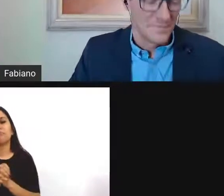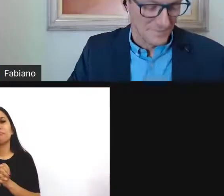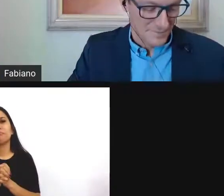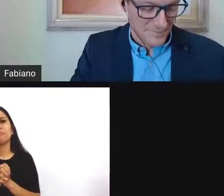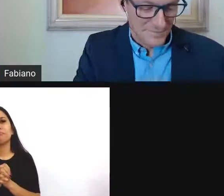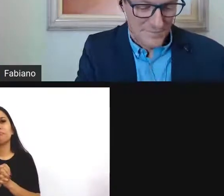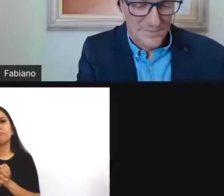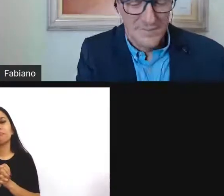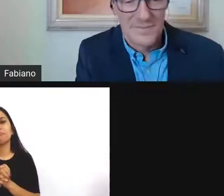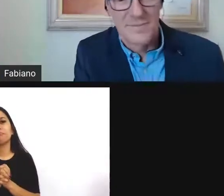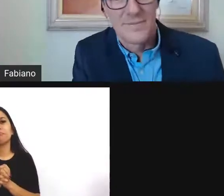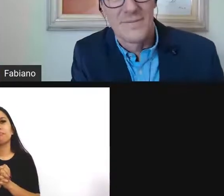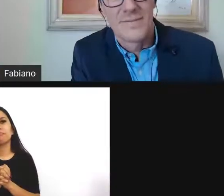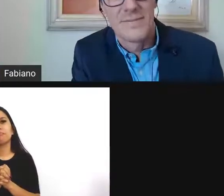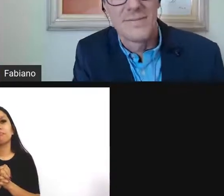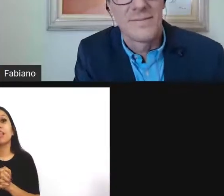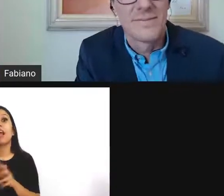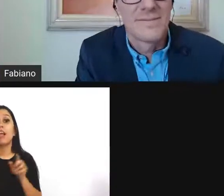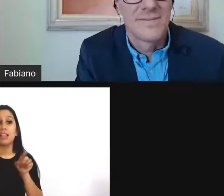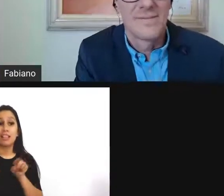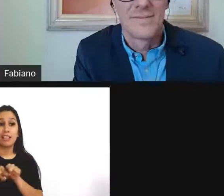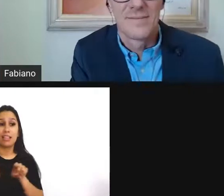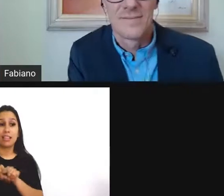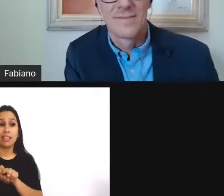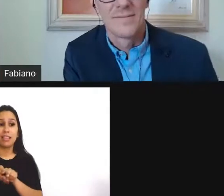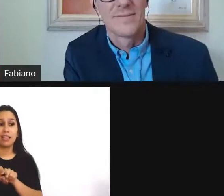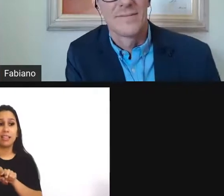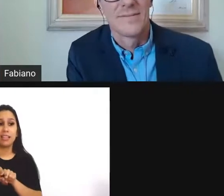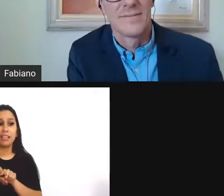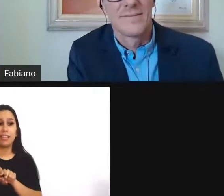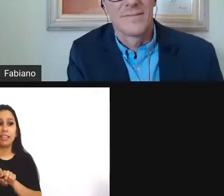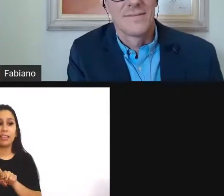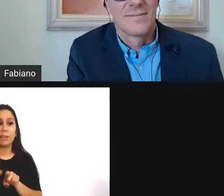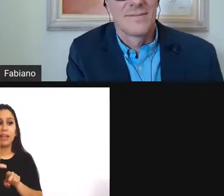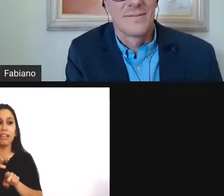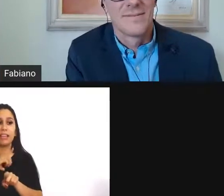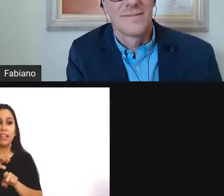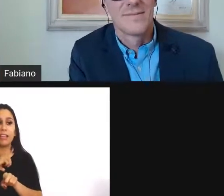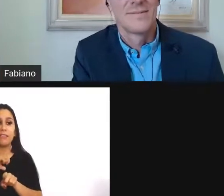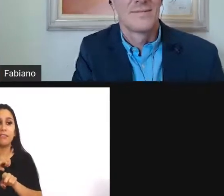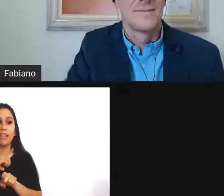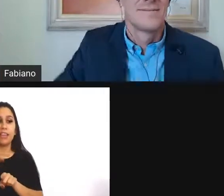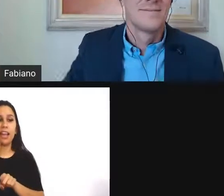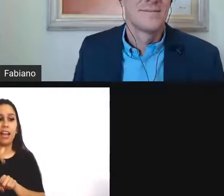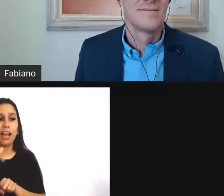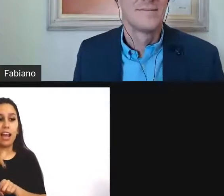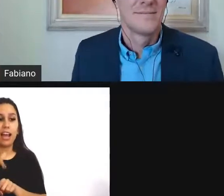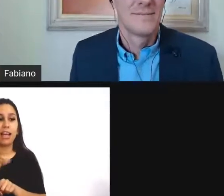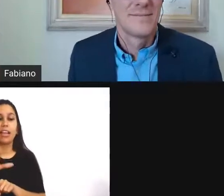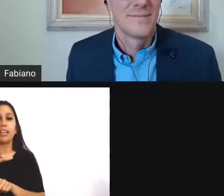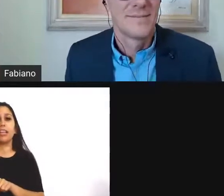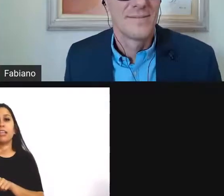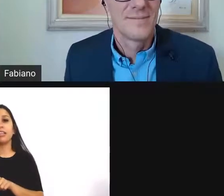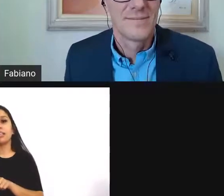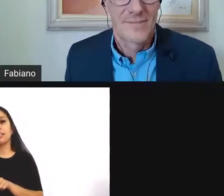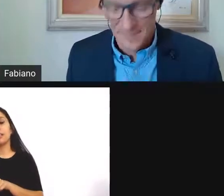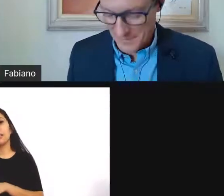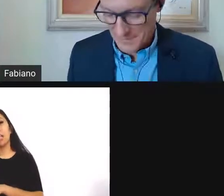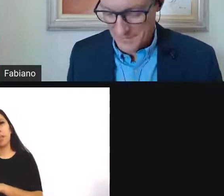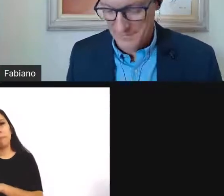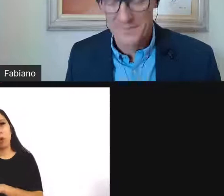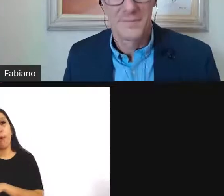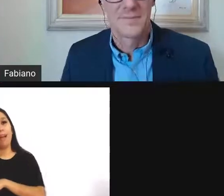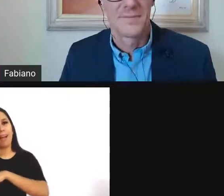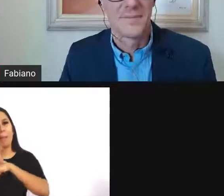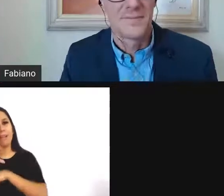posteriormente, apareceu a questão da Universidade de Lisboa e o ISCTE, né, que são